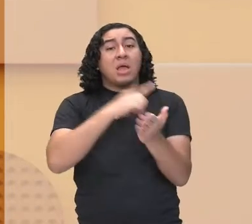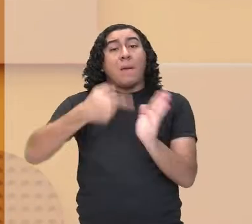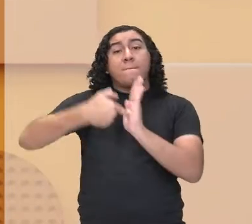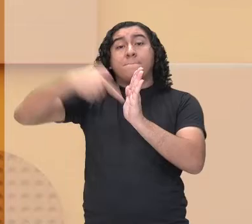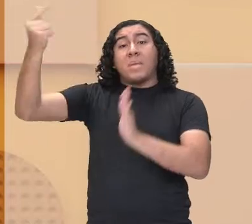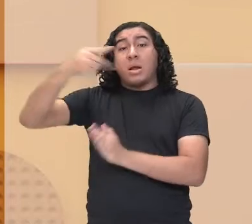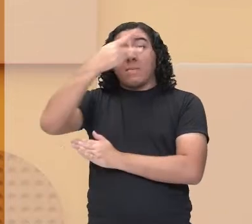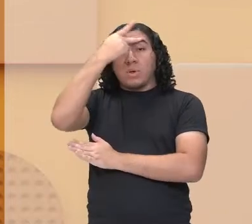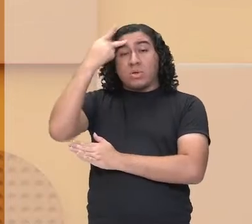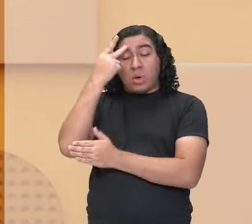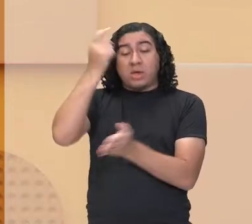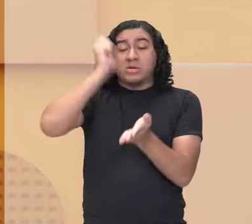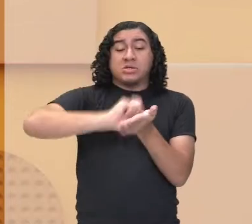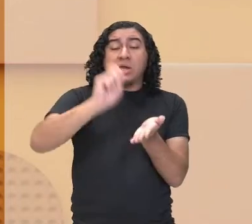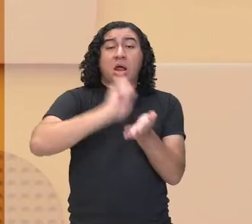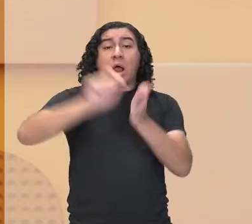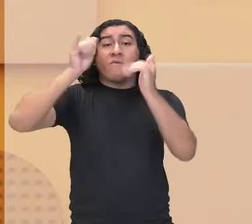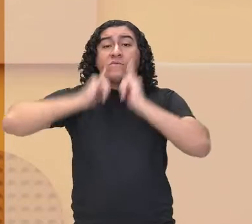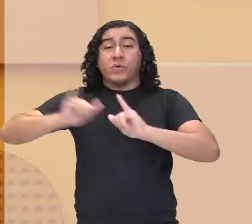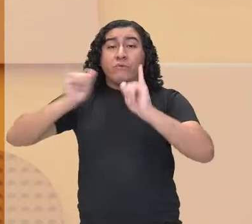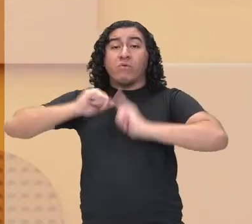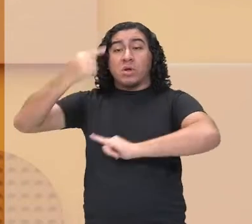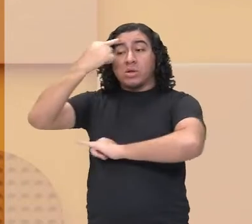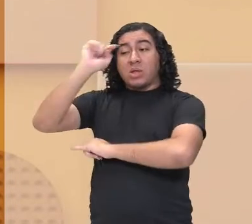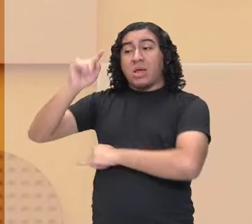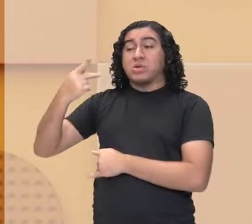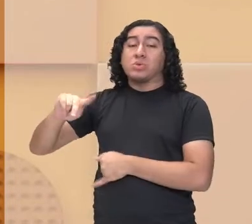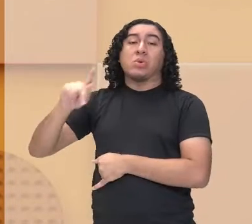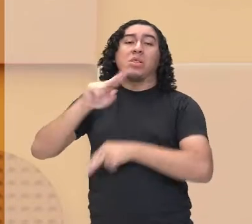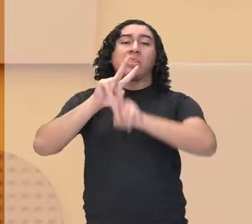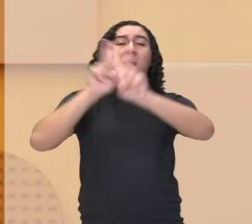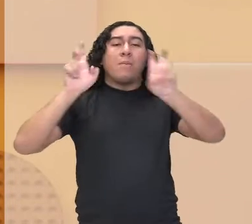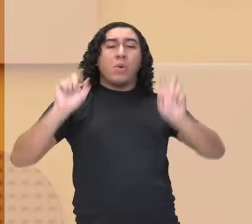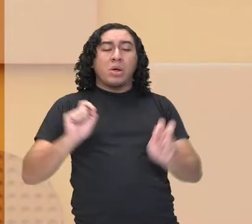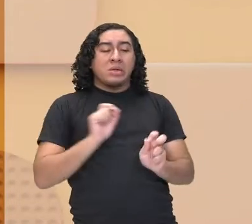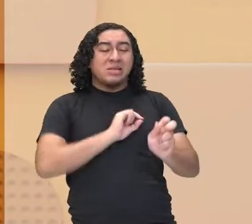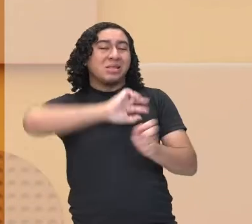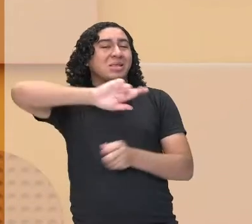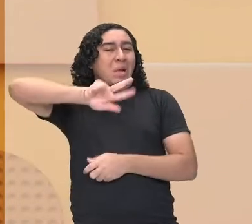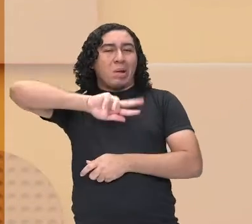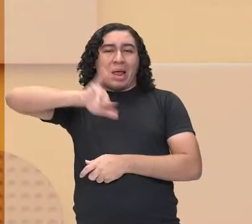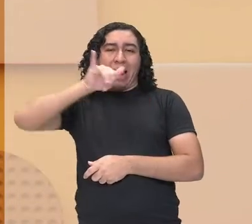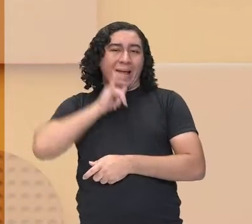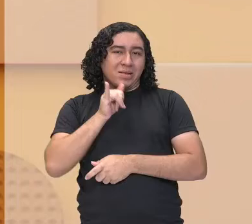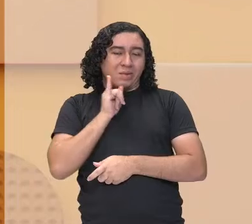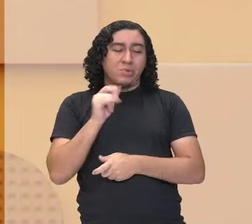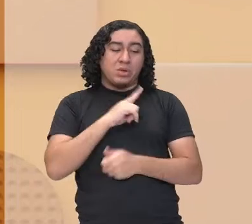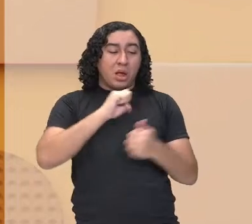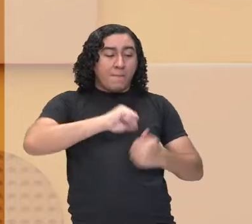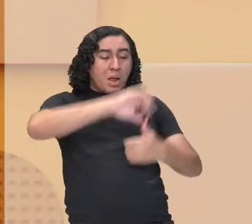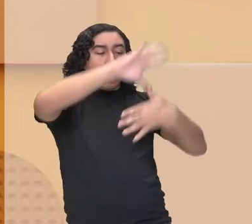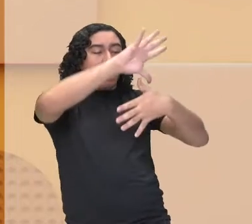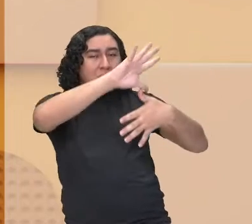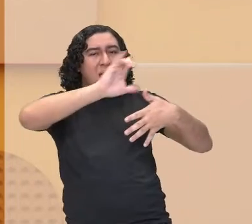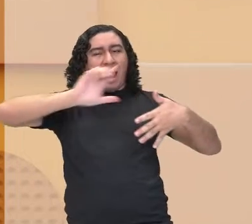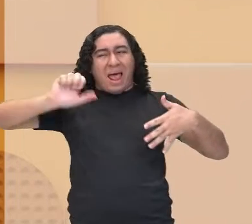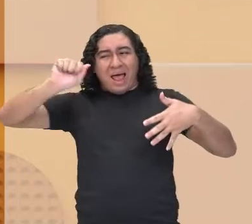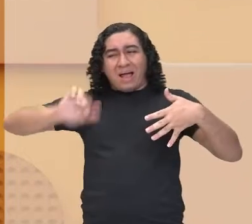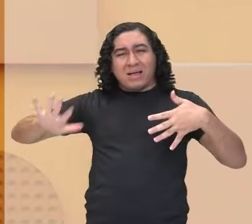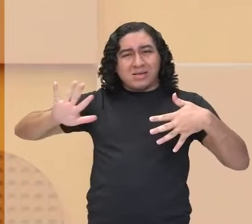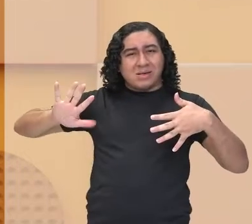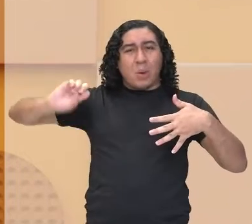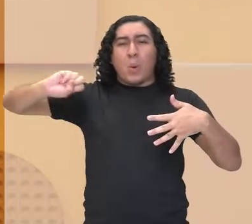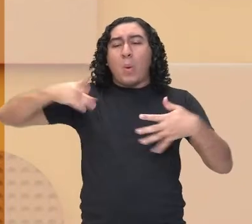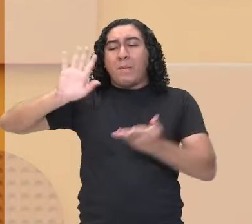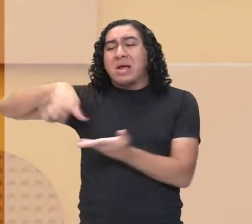vai escrever e divulgar a sua ideia de que não se tratava de uma parte periférica da Ásia ou de uma